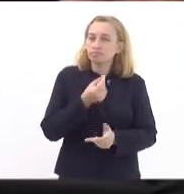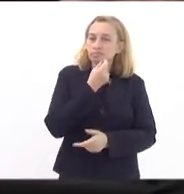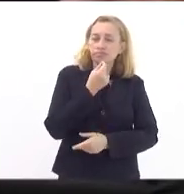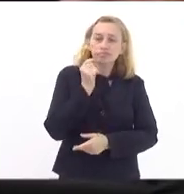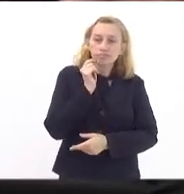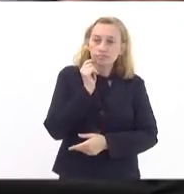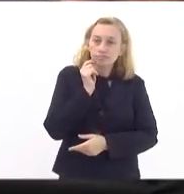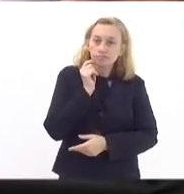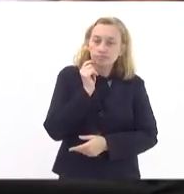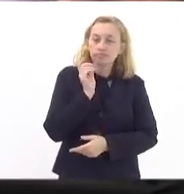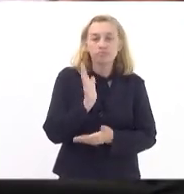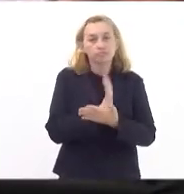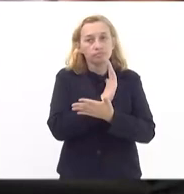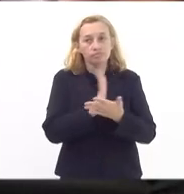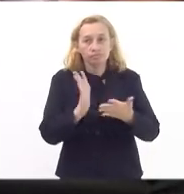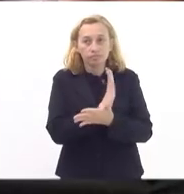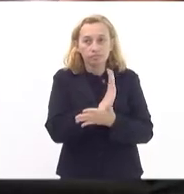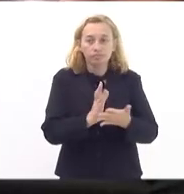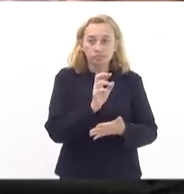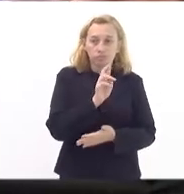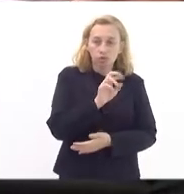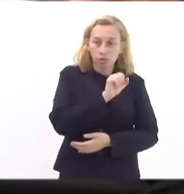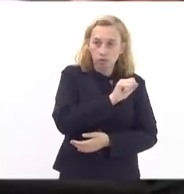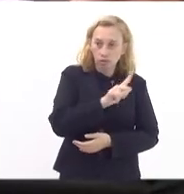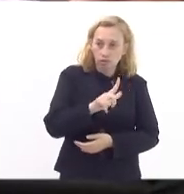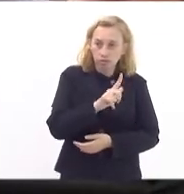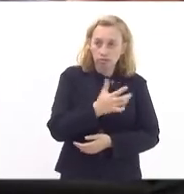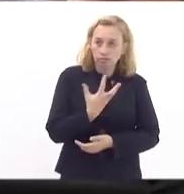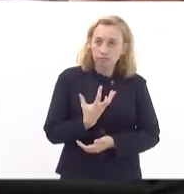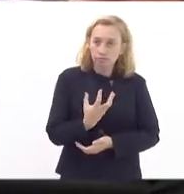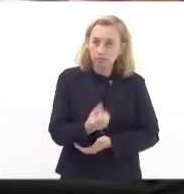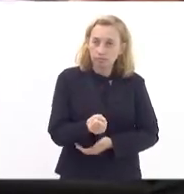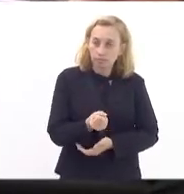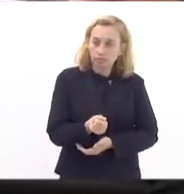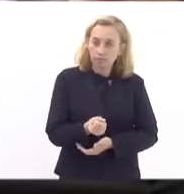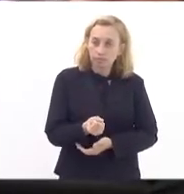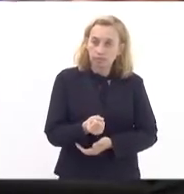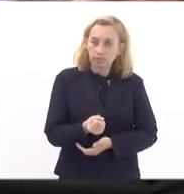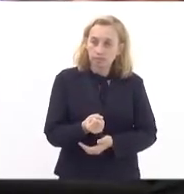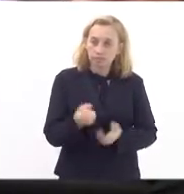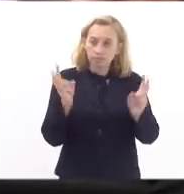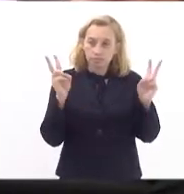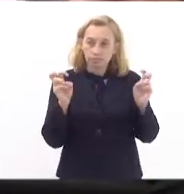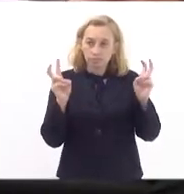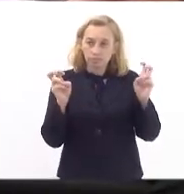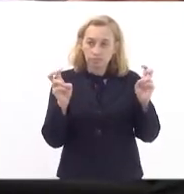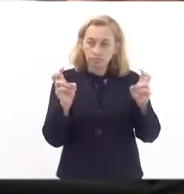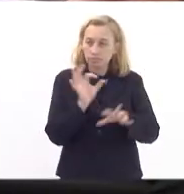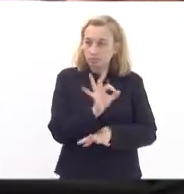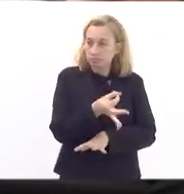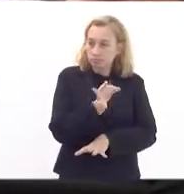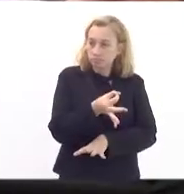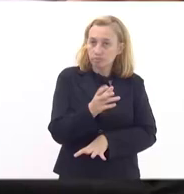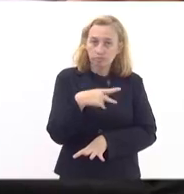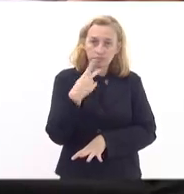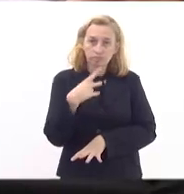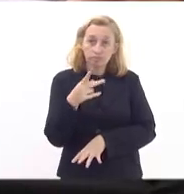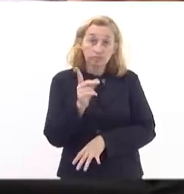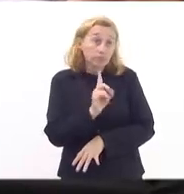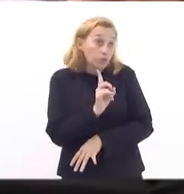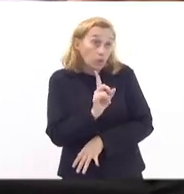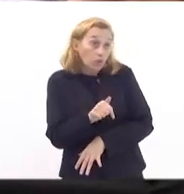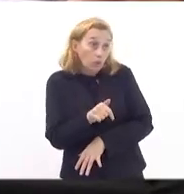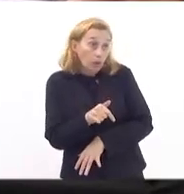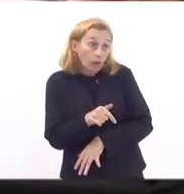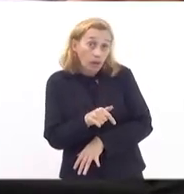setembro e às vezes Coronel lobassi a gente recebe um veto que cê tá Mãe te diz assim não